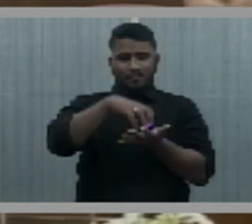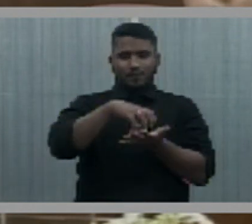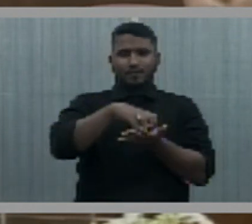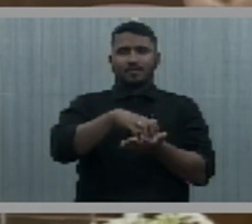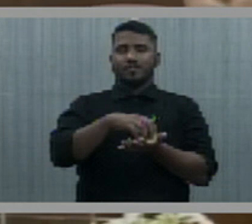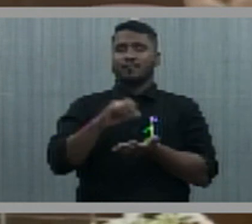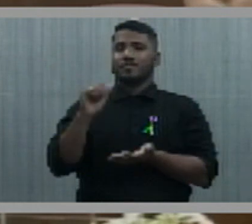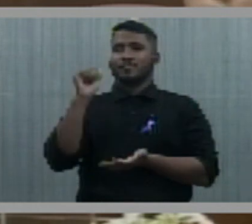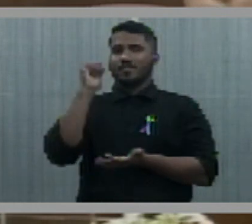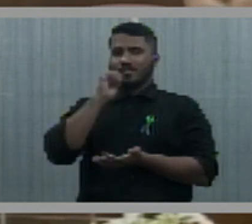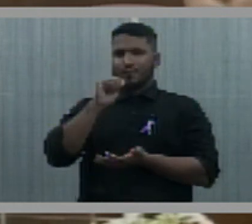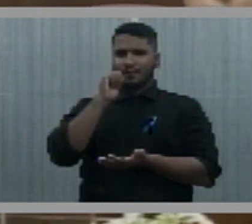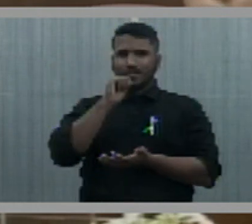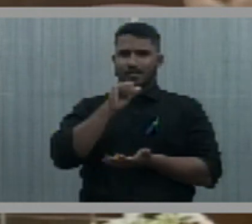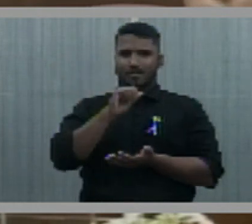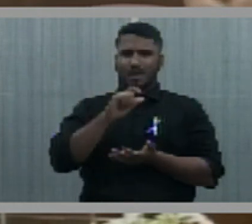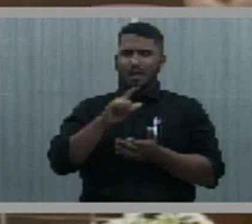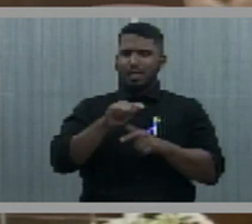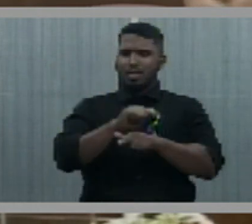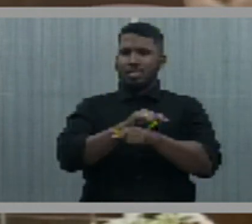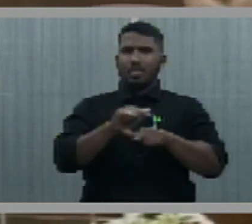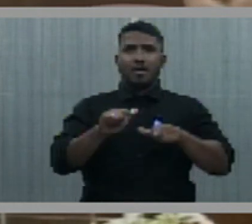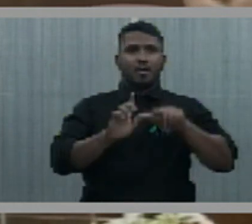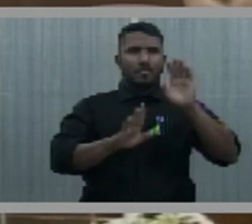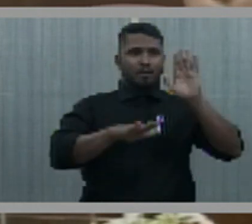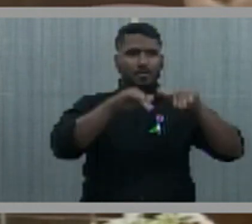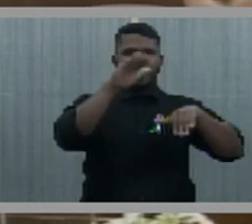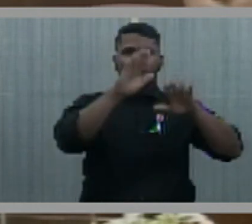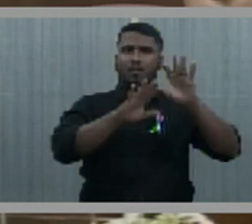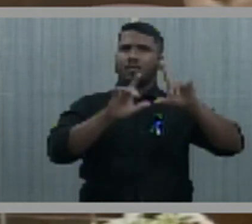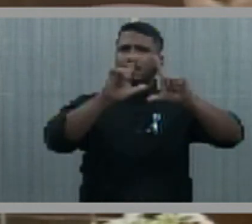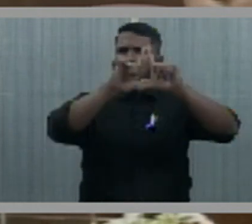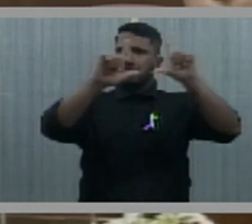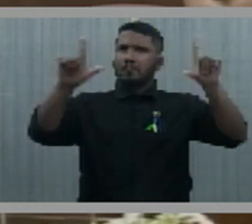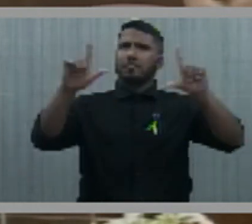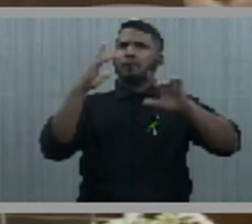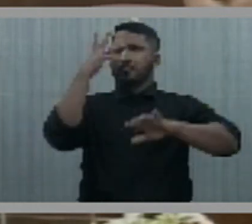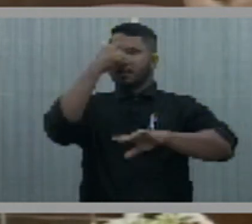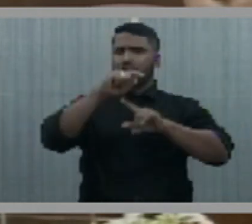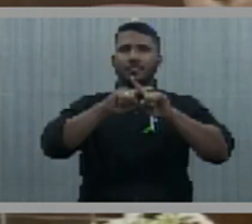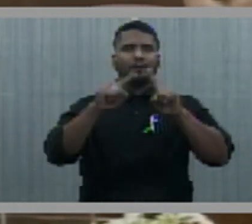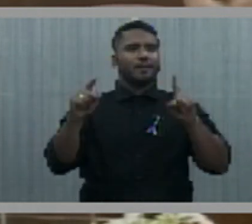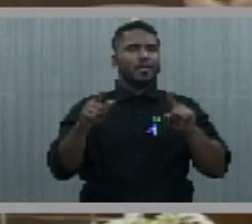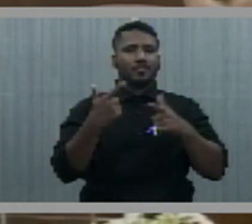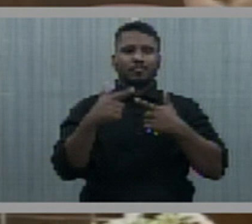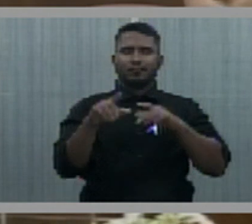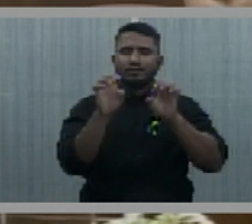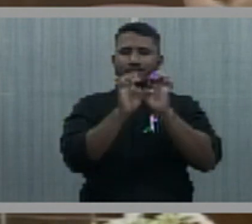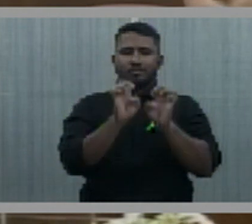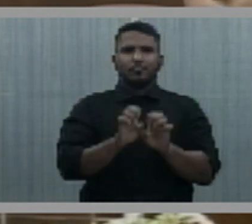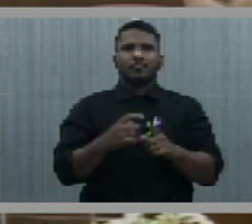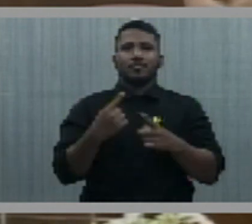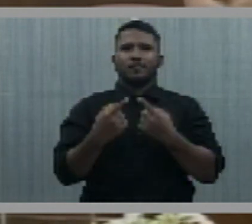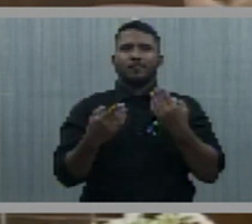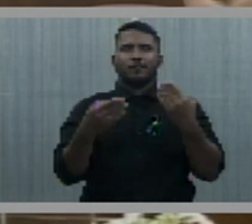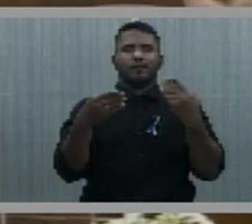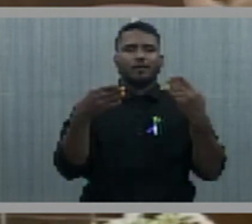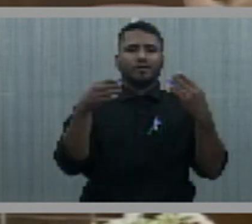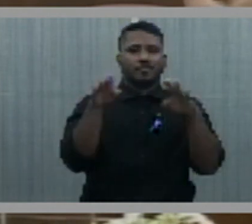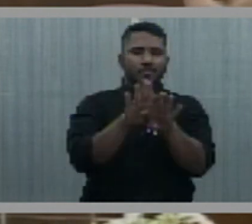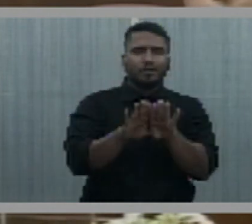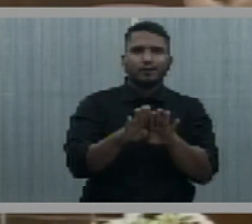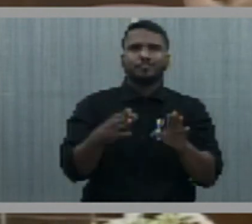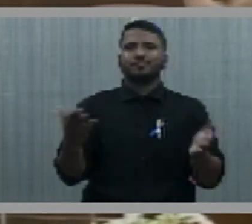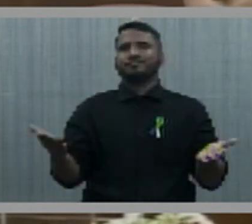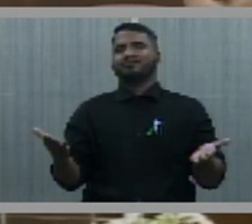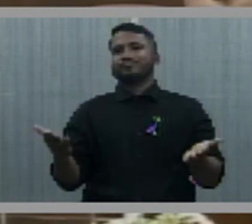Mulheres, todo limpo, pintado, uma bela fachada externa, mas desequipado, fechado e ocioso.